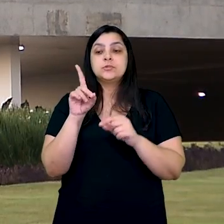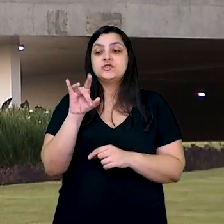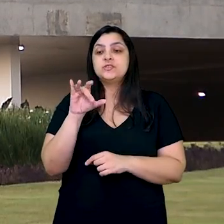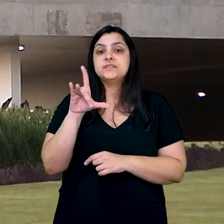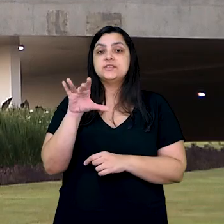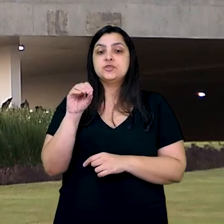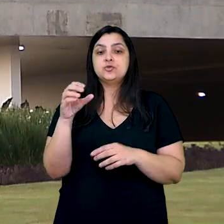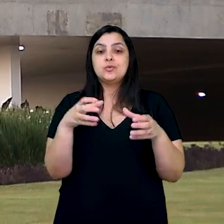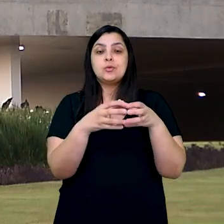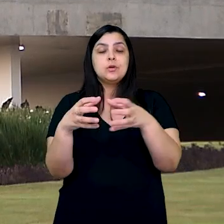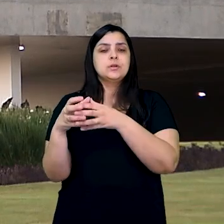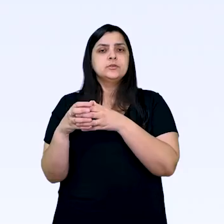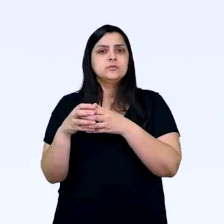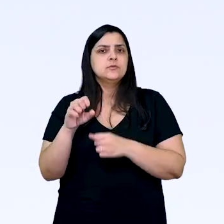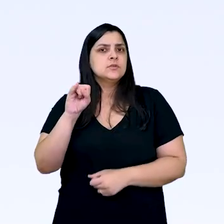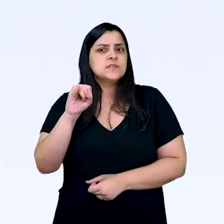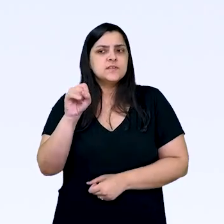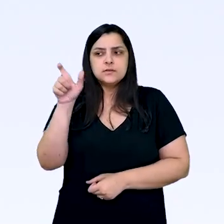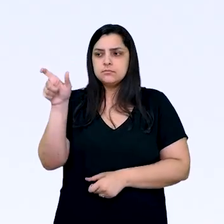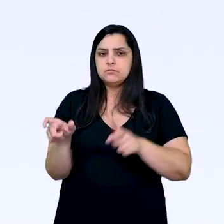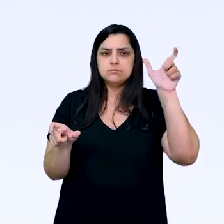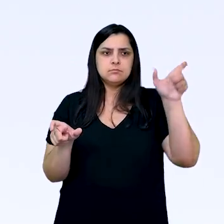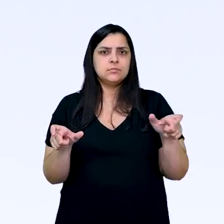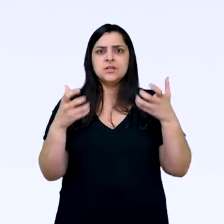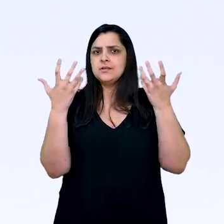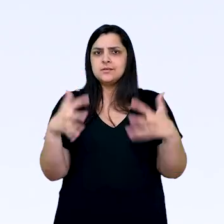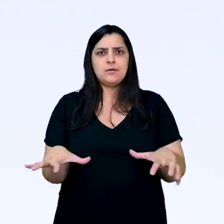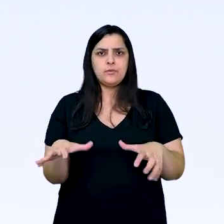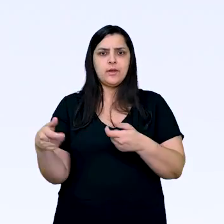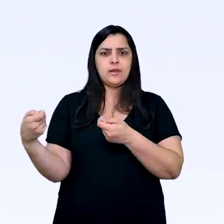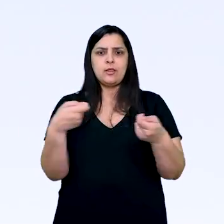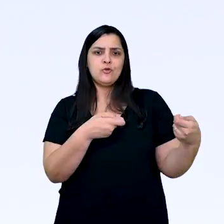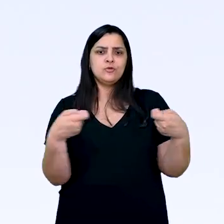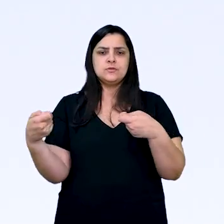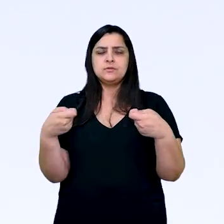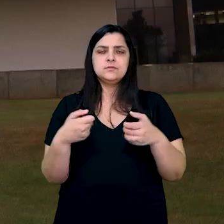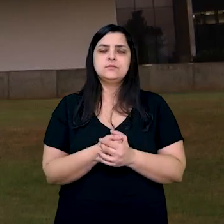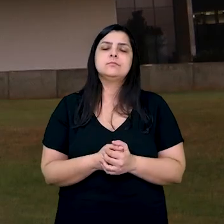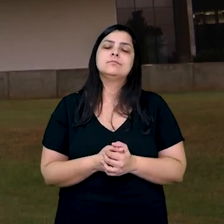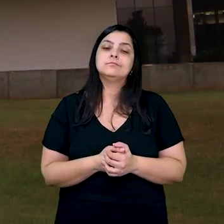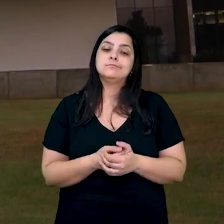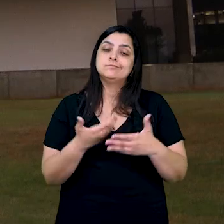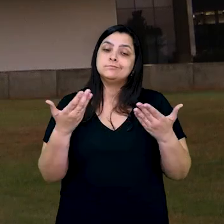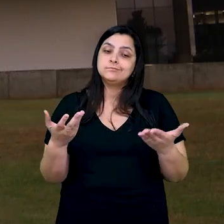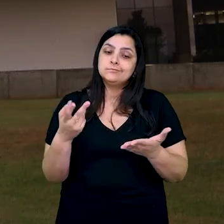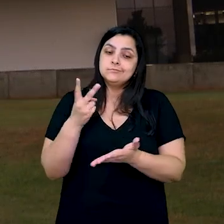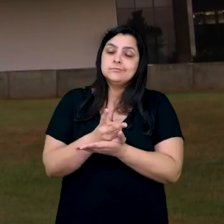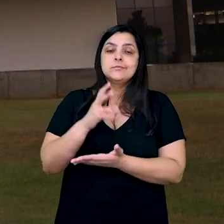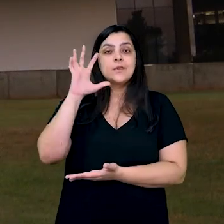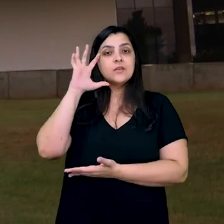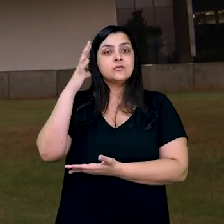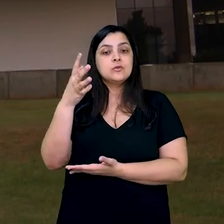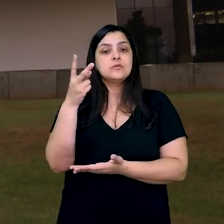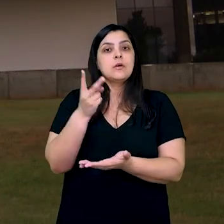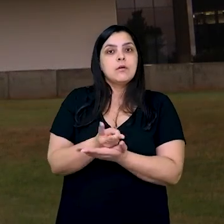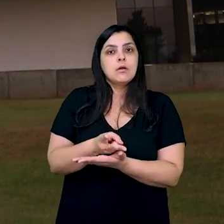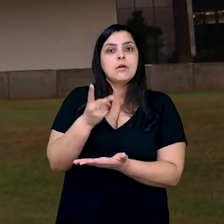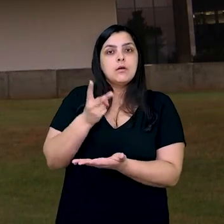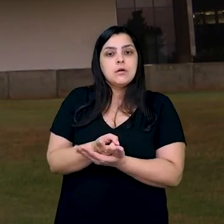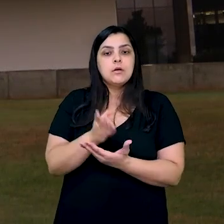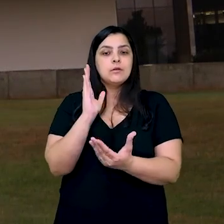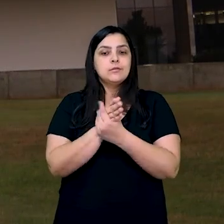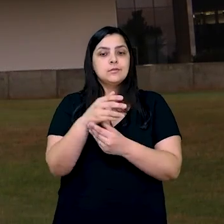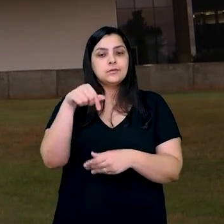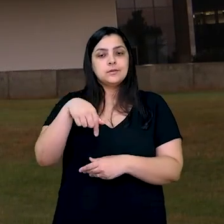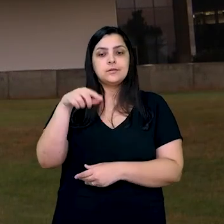para dissídios coletivos, mesmo quando uma das partes se recusa a negociar. O tema é objeto de incidente de resolução de